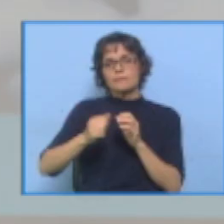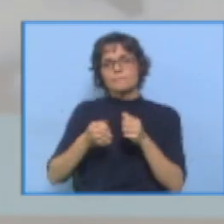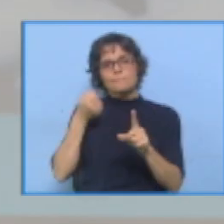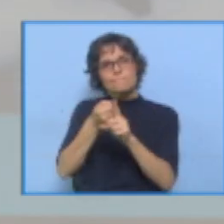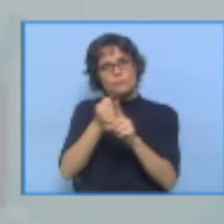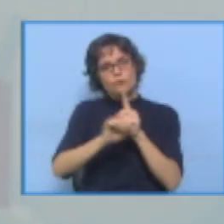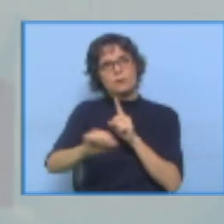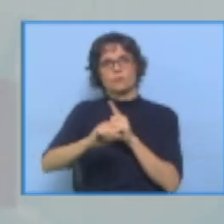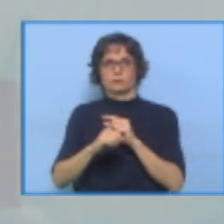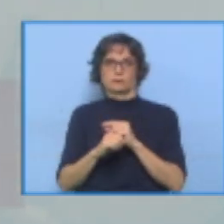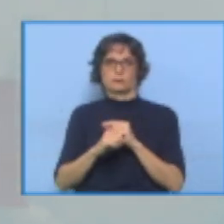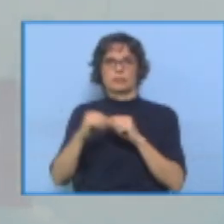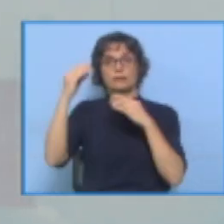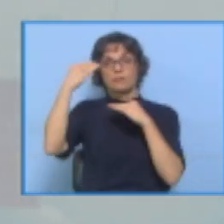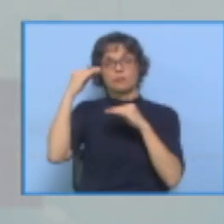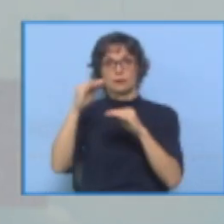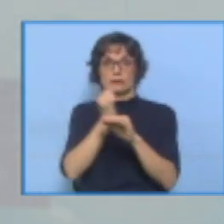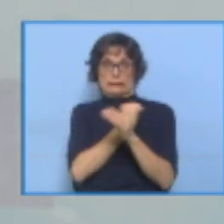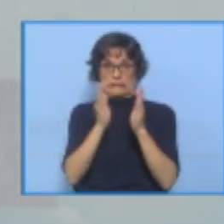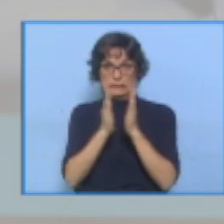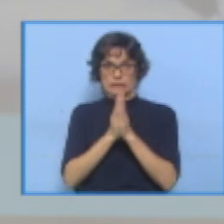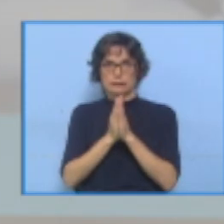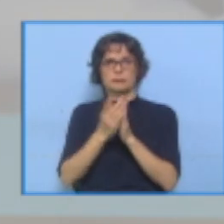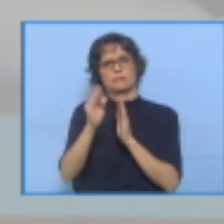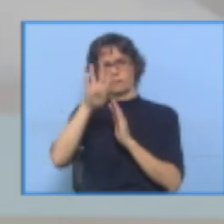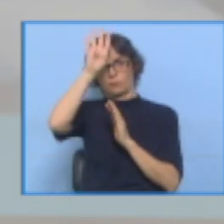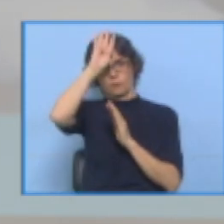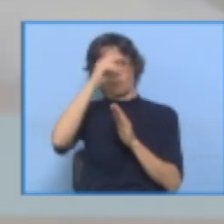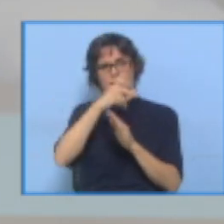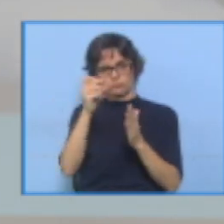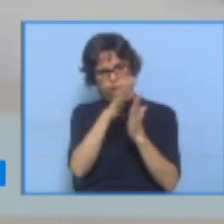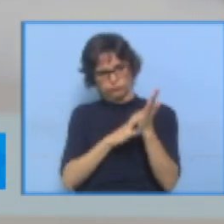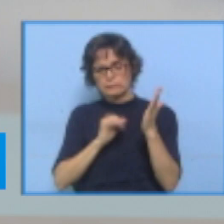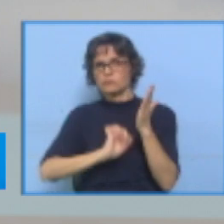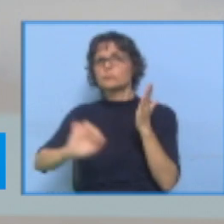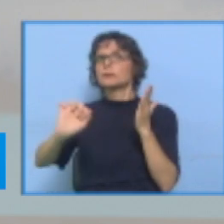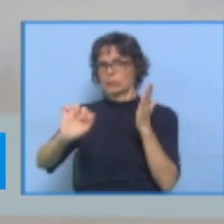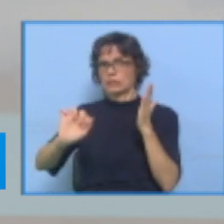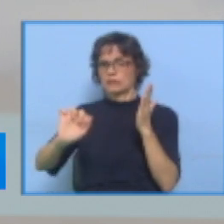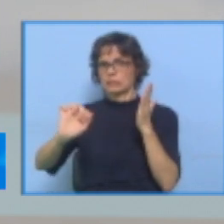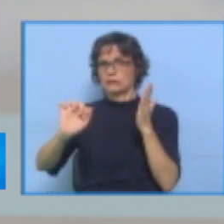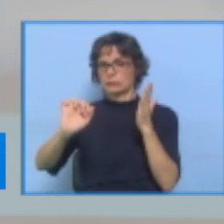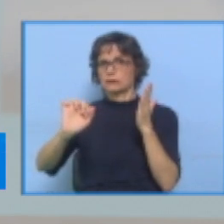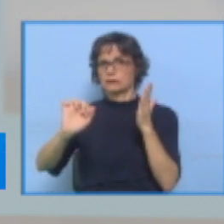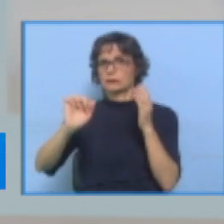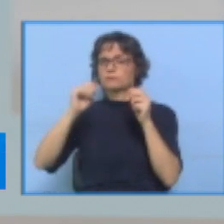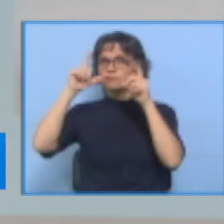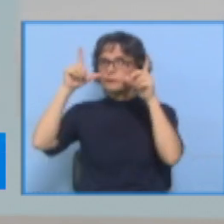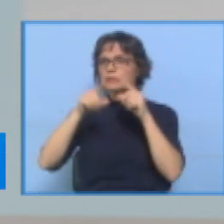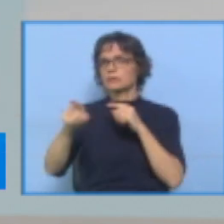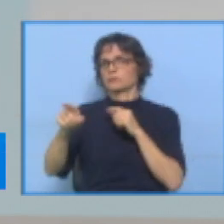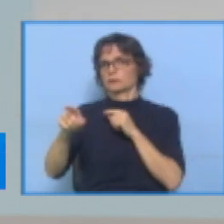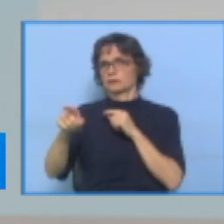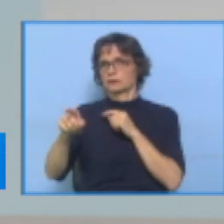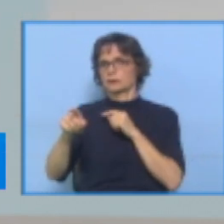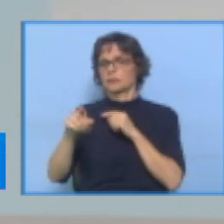todos os escritos do Papa Francisco nos vêm alertando imenso, ou seja, dizendo que